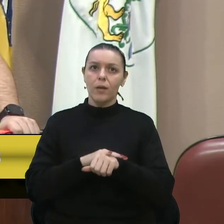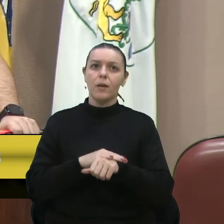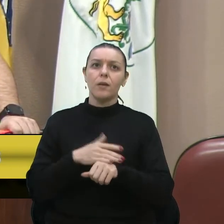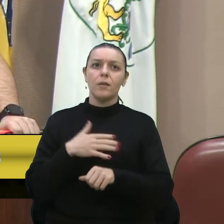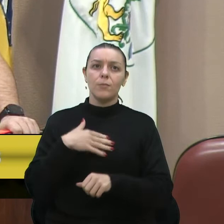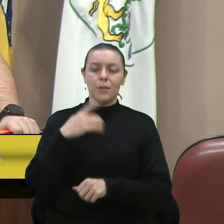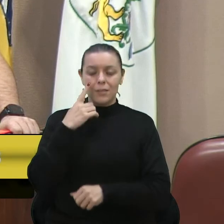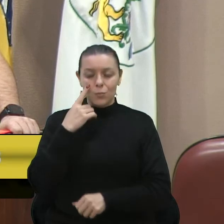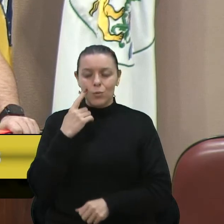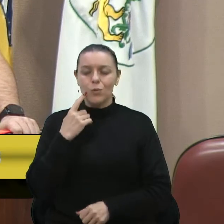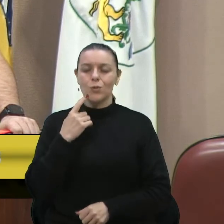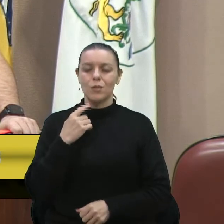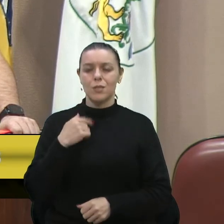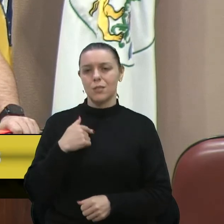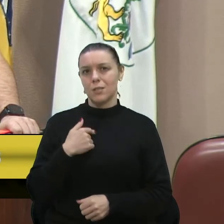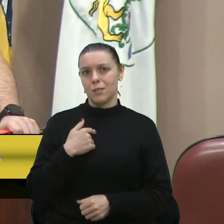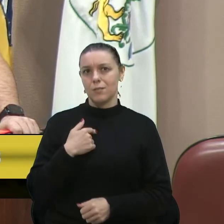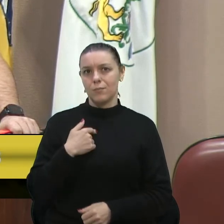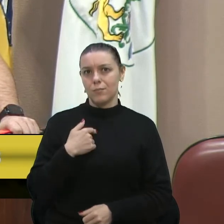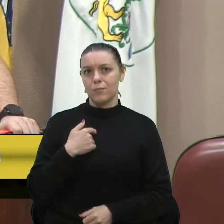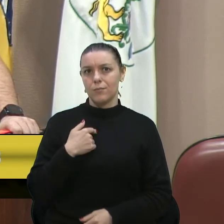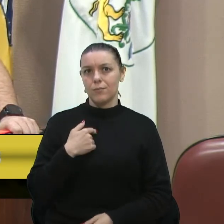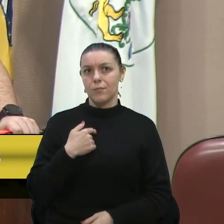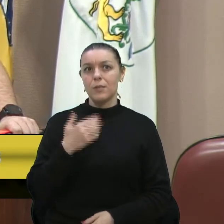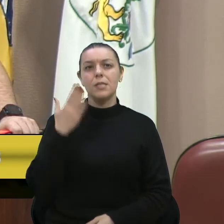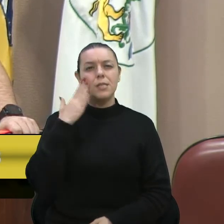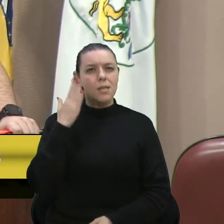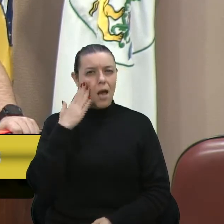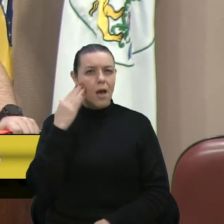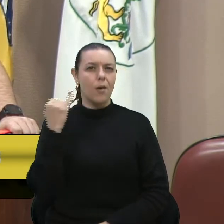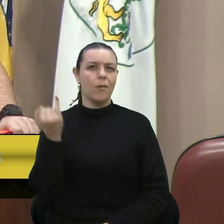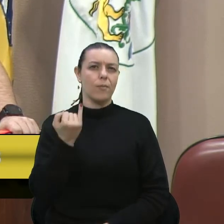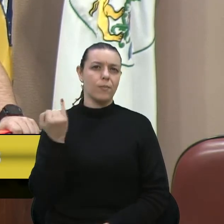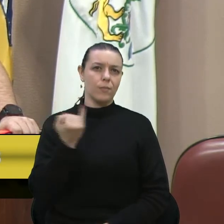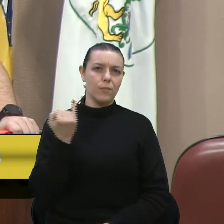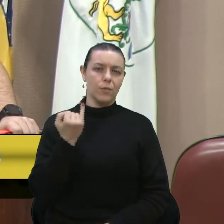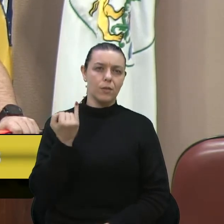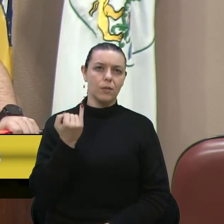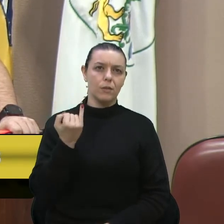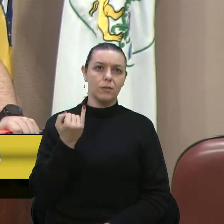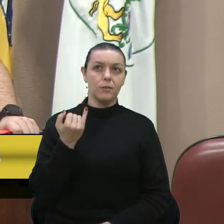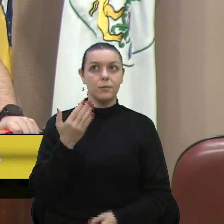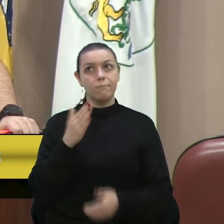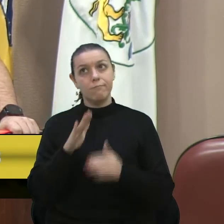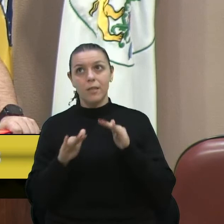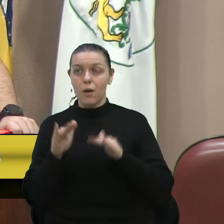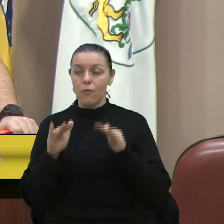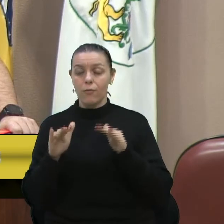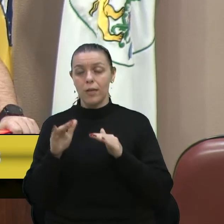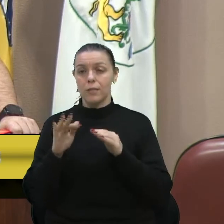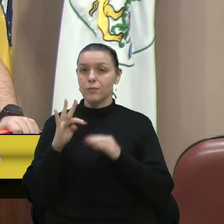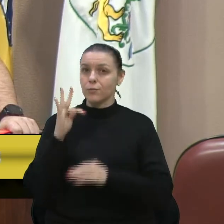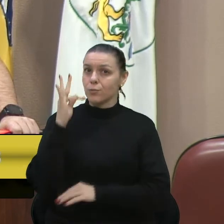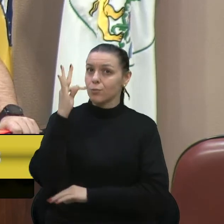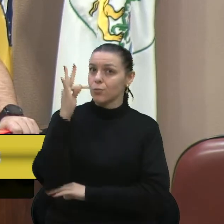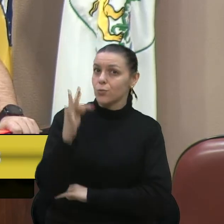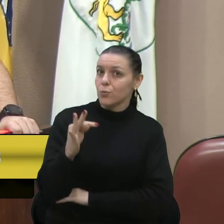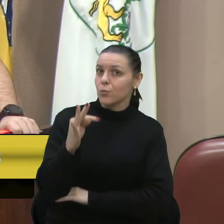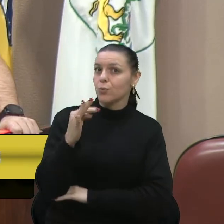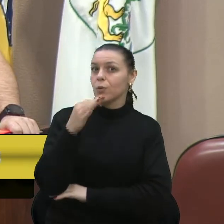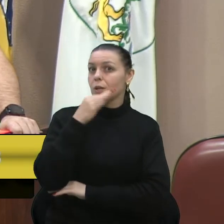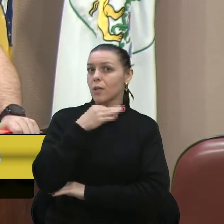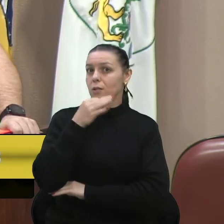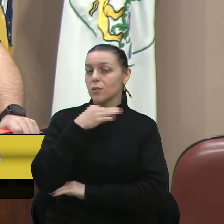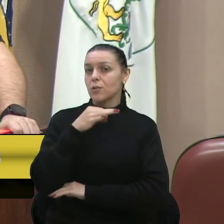aqui, porque a gente sabe a importância que ele tinha. Talvez lá na frente, Caxias do Sul reconheça ainda